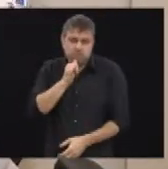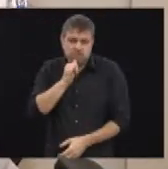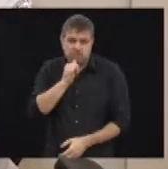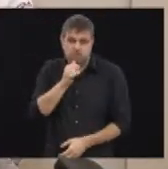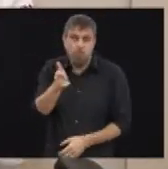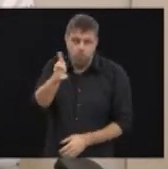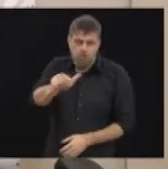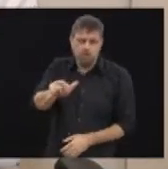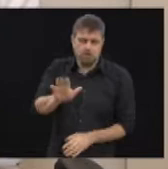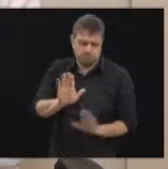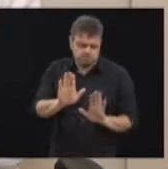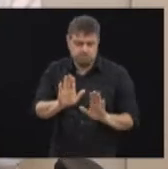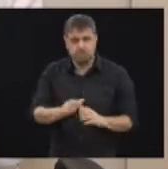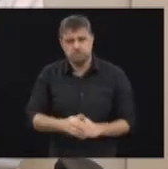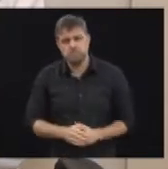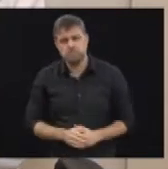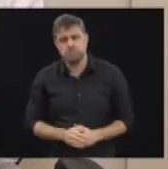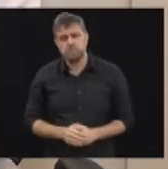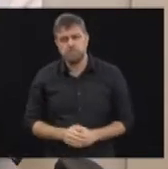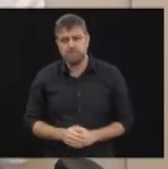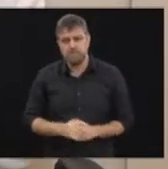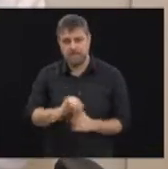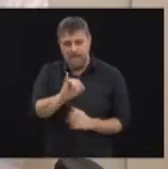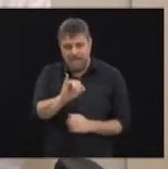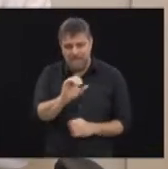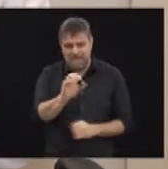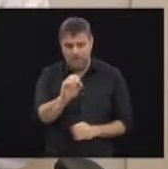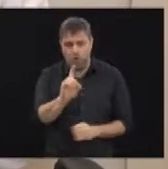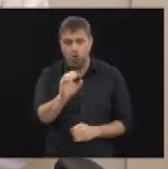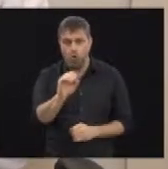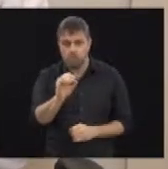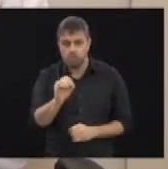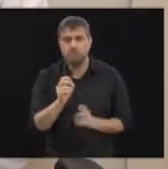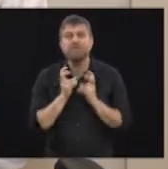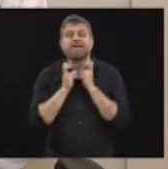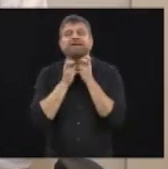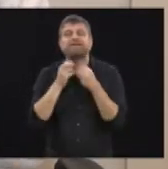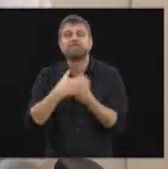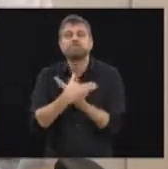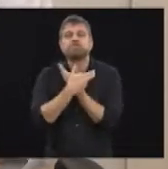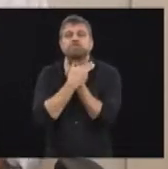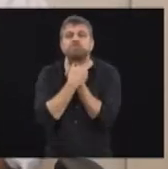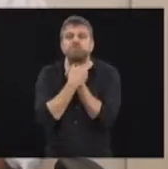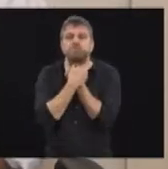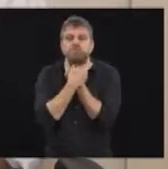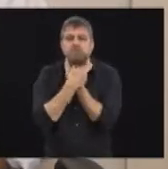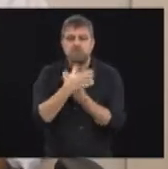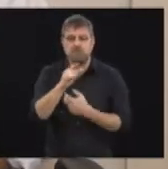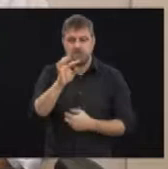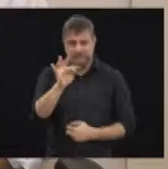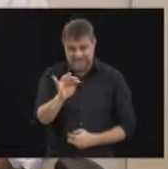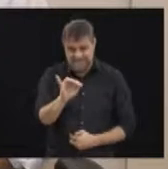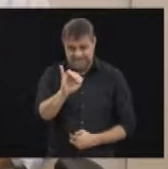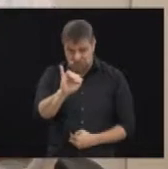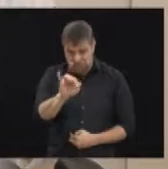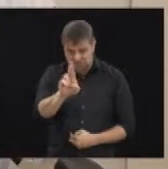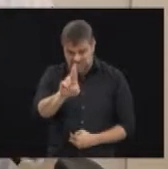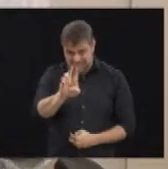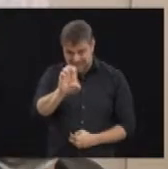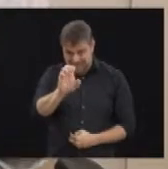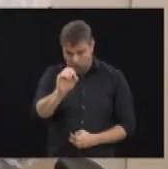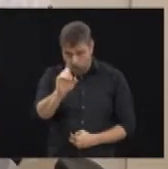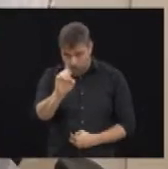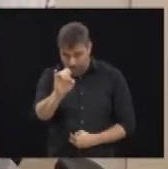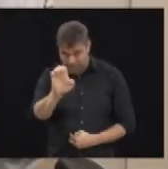é o iodo radioativo para tratar o câncer de tireoide. Então, se nós utilizarmos uma